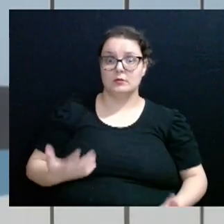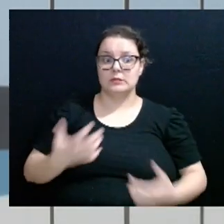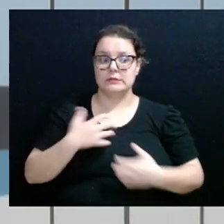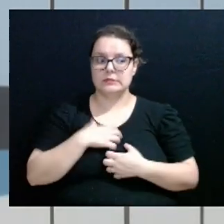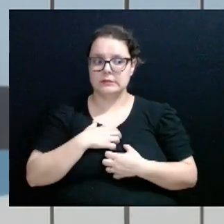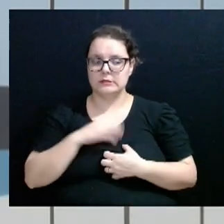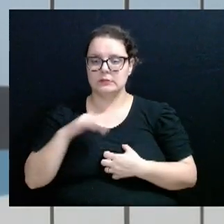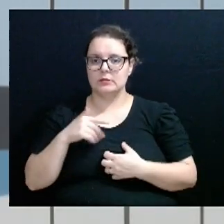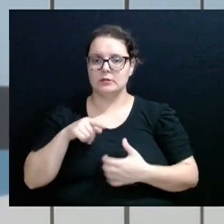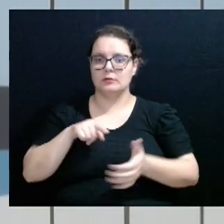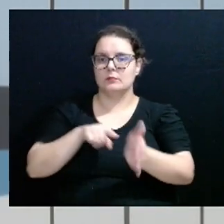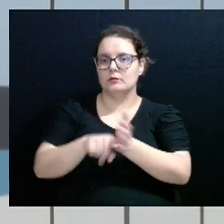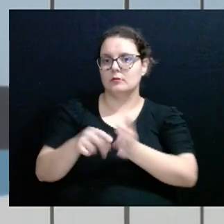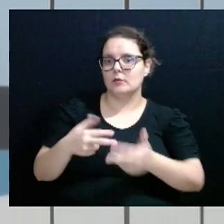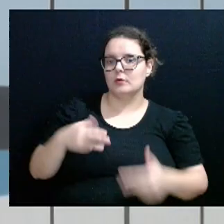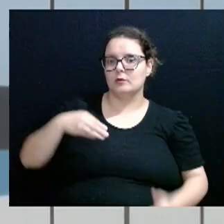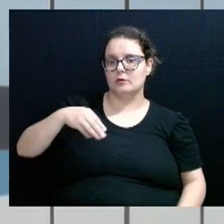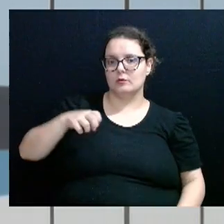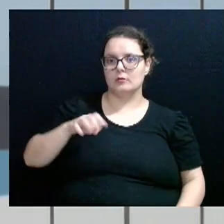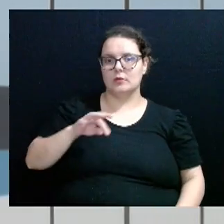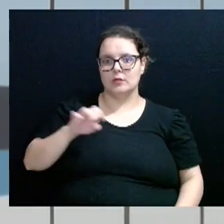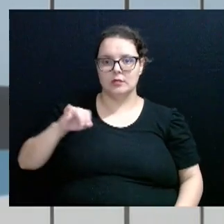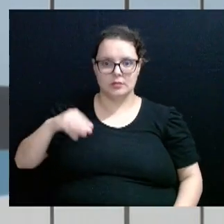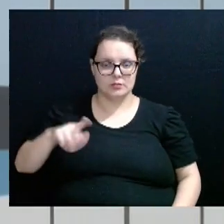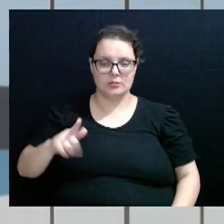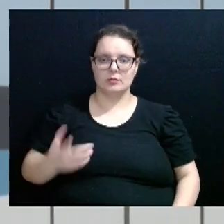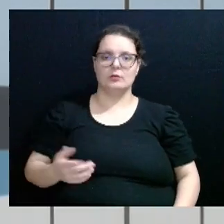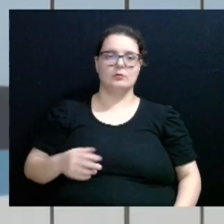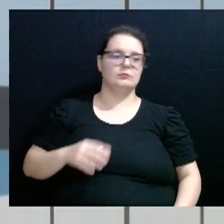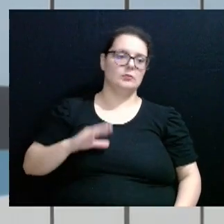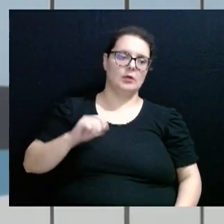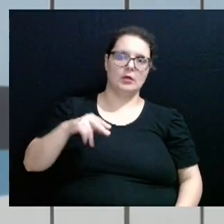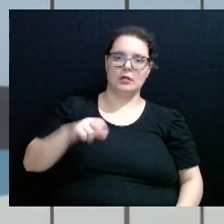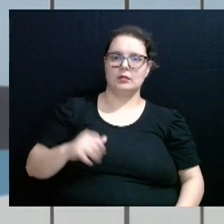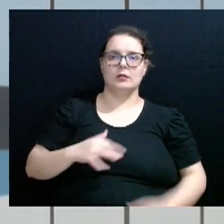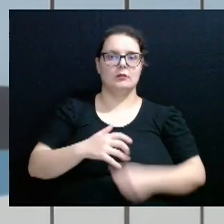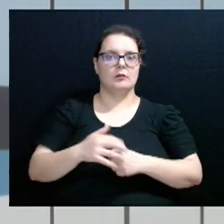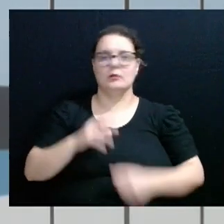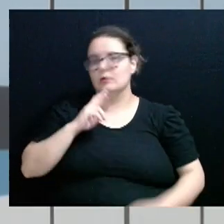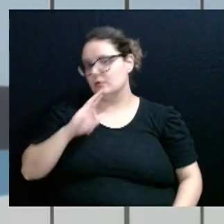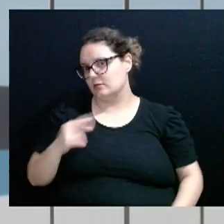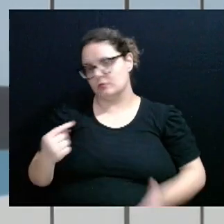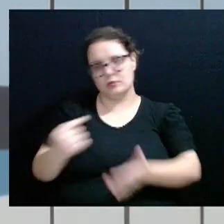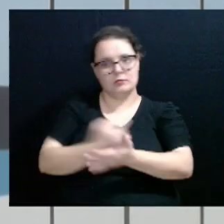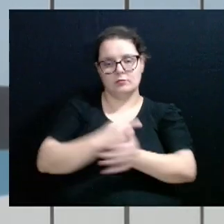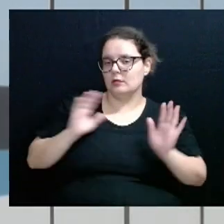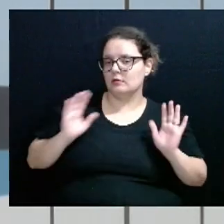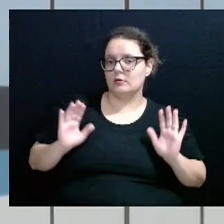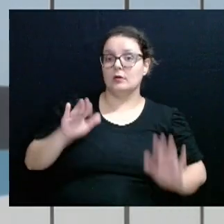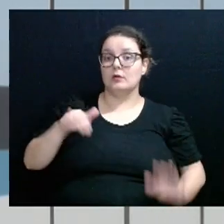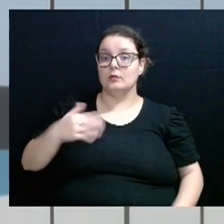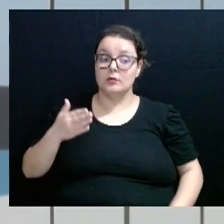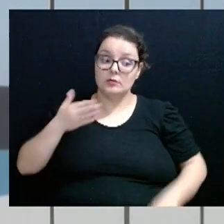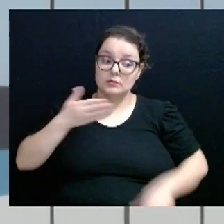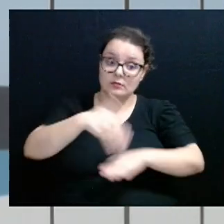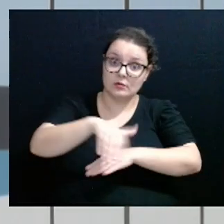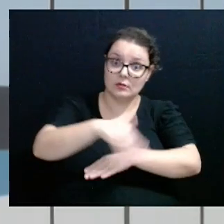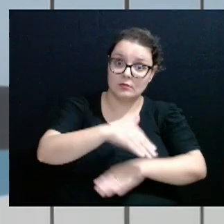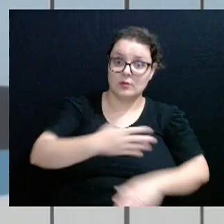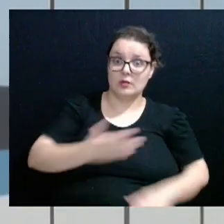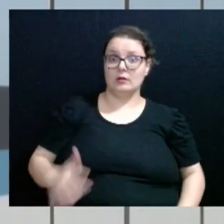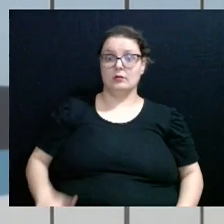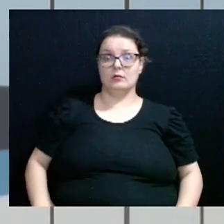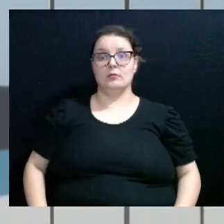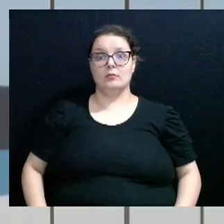no meeting ou num canal digital para alguém, a pessoa vai responder aquilo que você perguntou. Quando você vai para a rua, você vai pro local